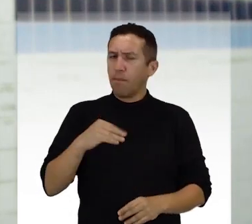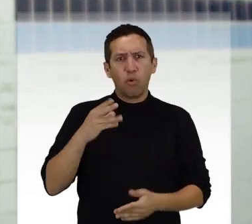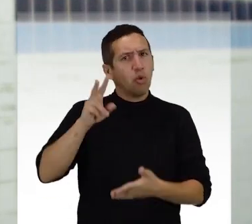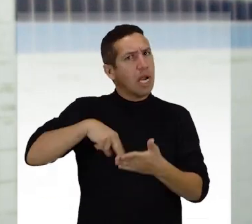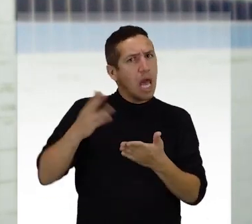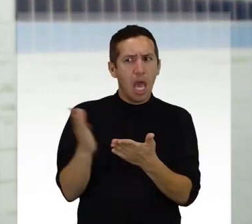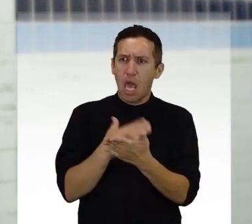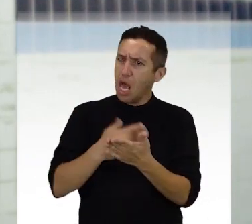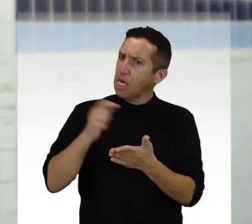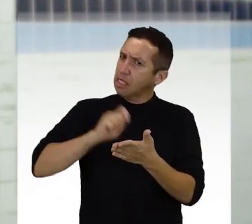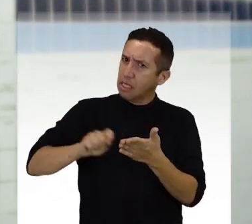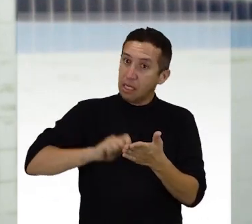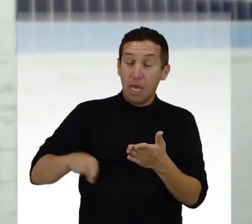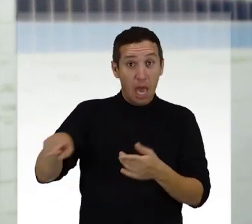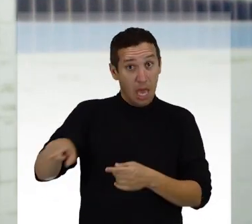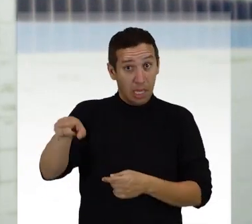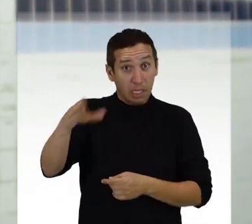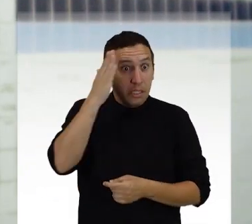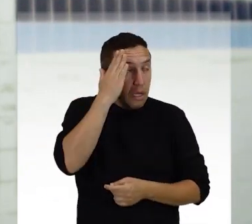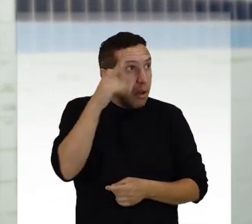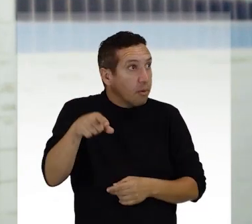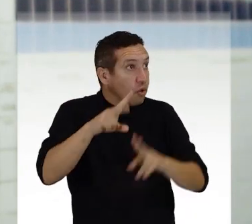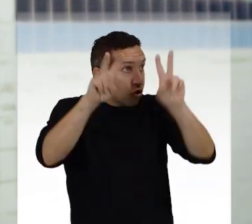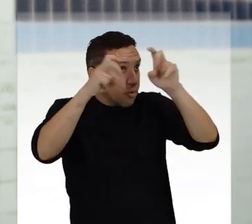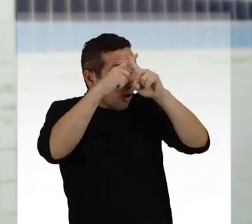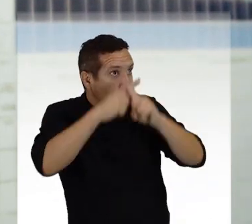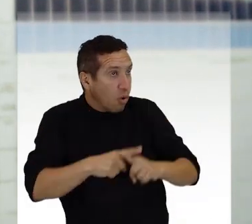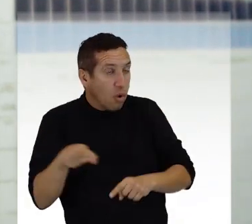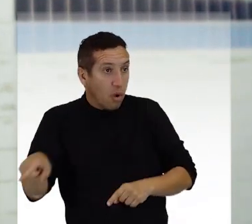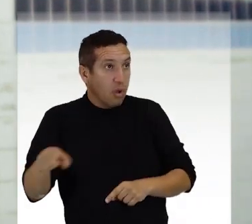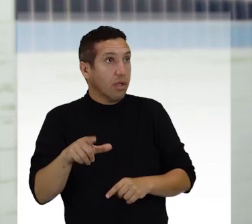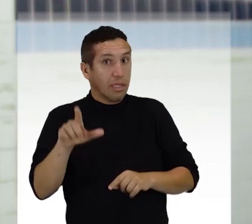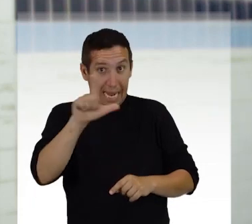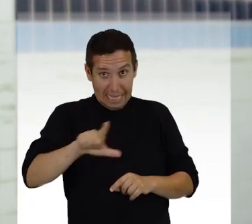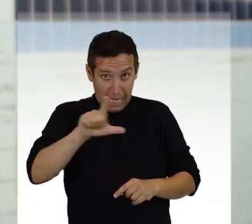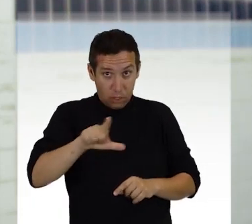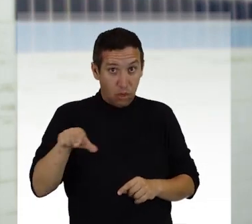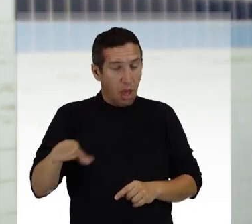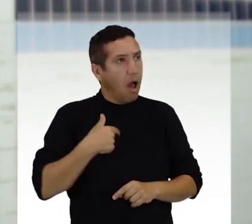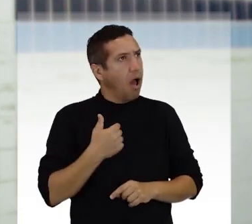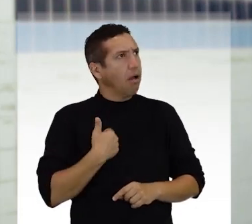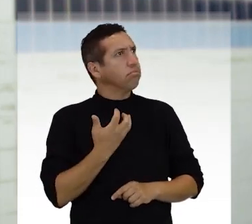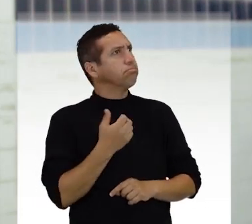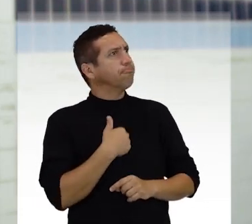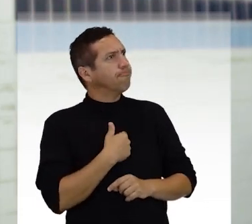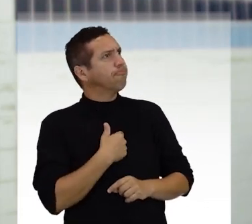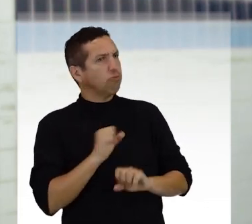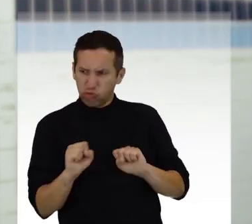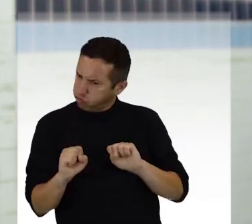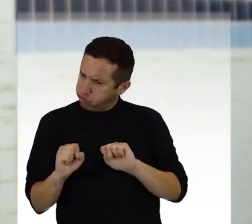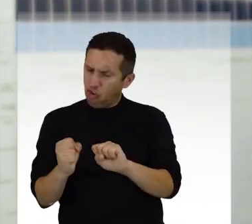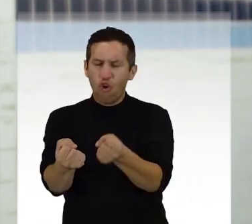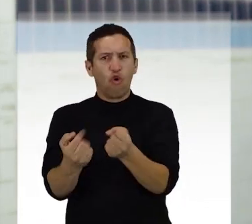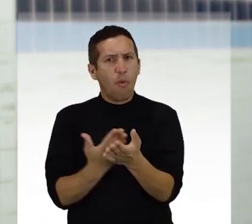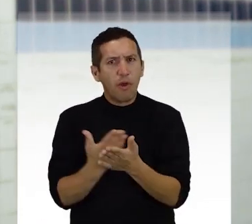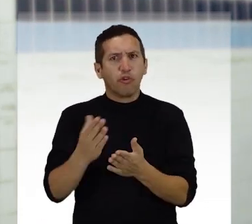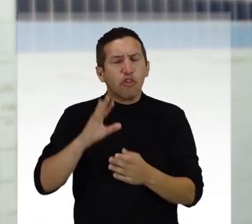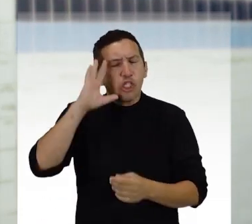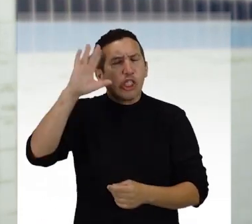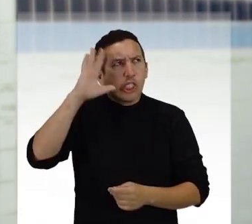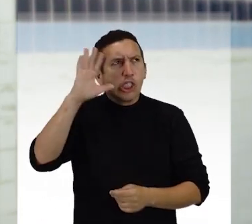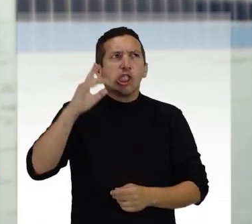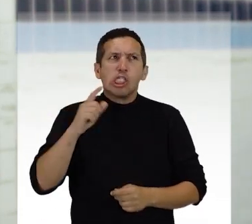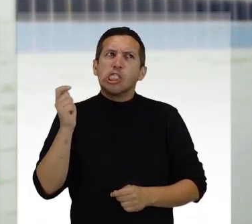de aula, que gosta muito de ler, de escrever. Assim que ele soube que ia ter esse concurso literário, ele já começou